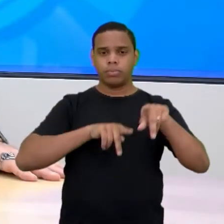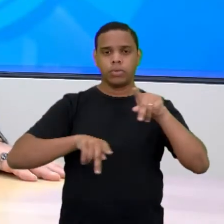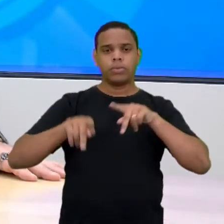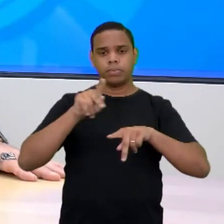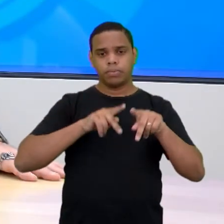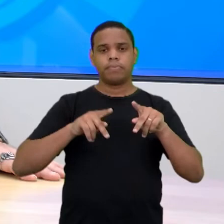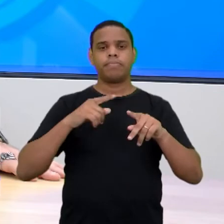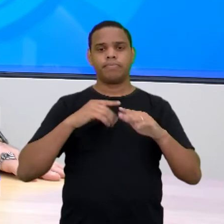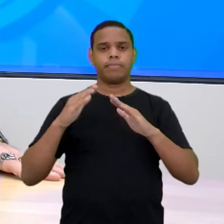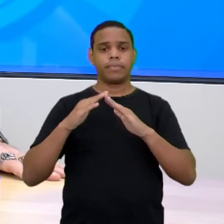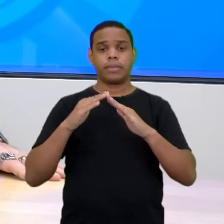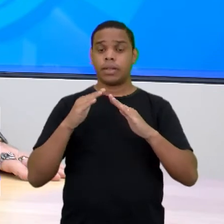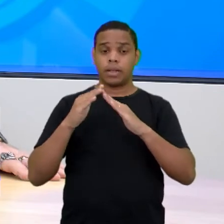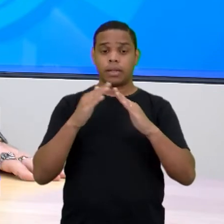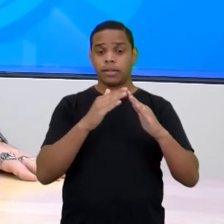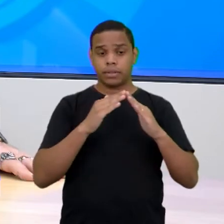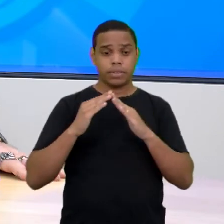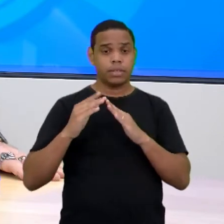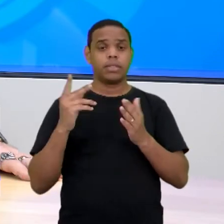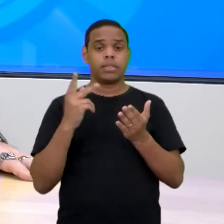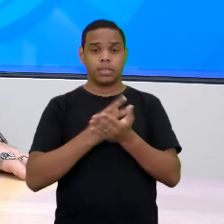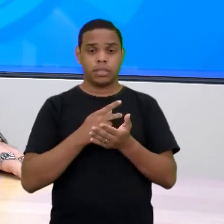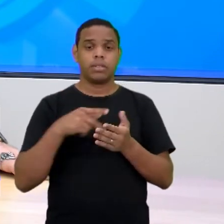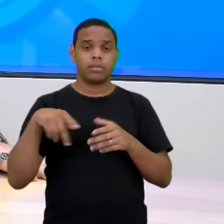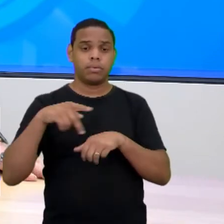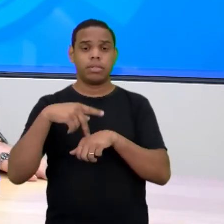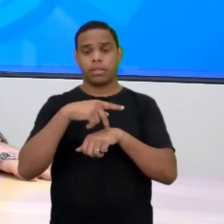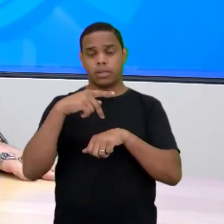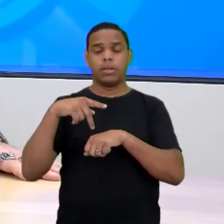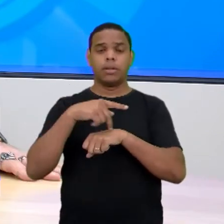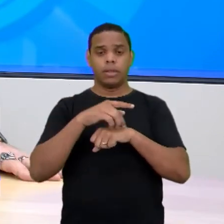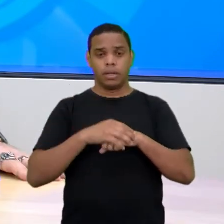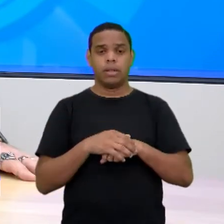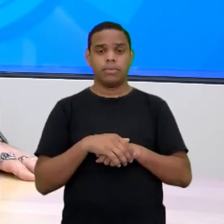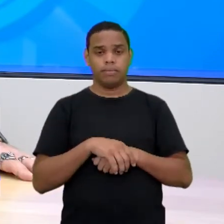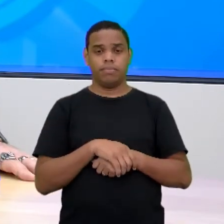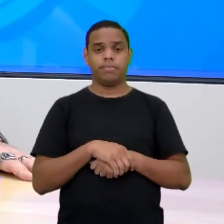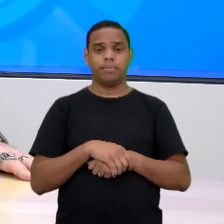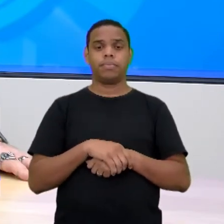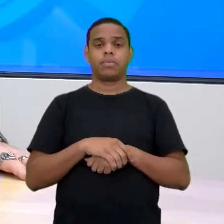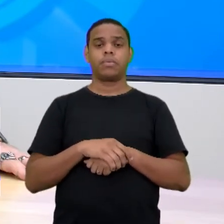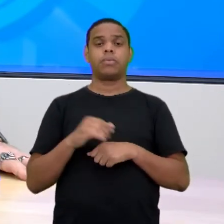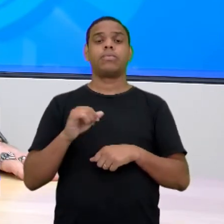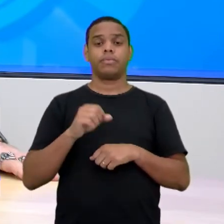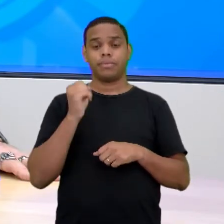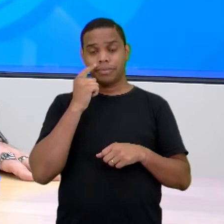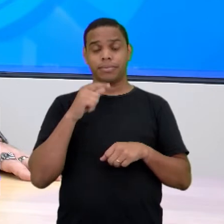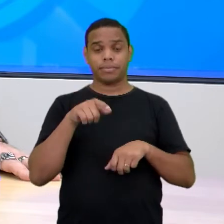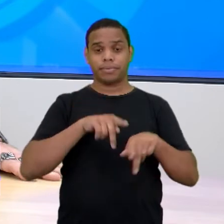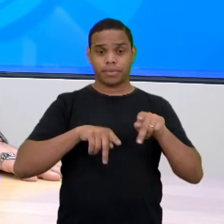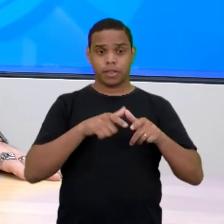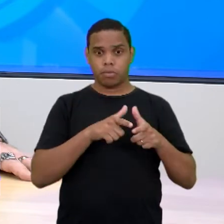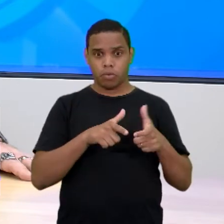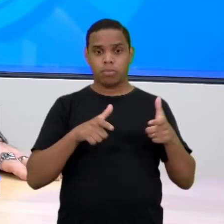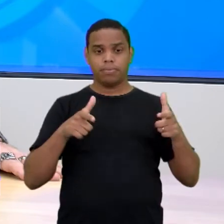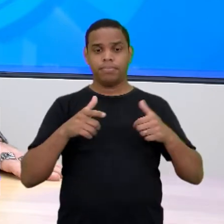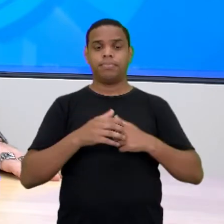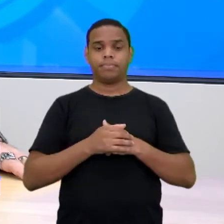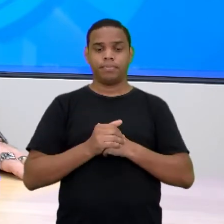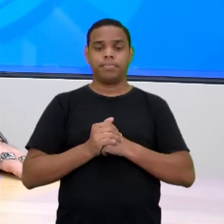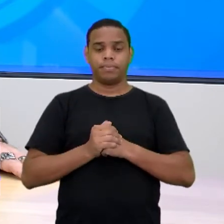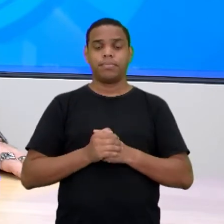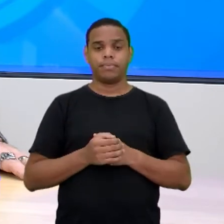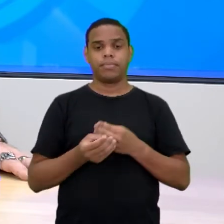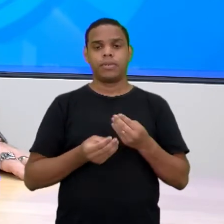está nessa região, né, como acontece em boa parte dos países, na qual as capitais são bem povoadas, né, com